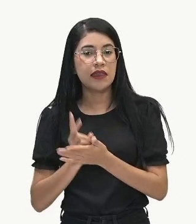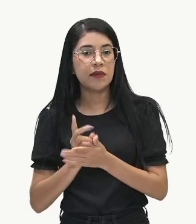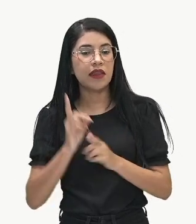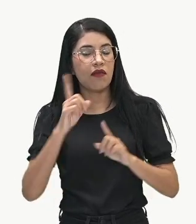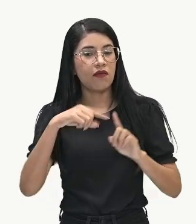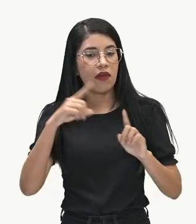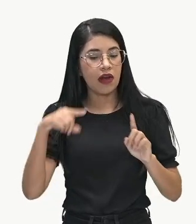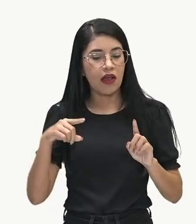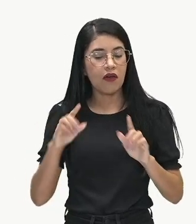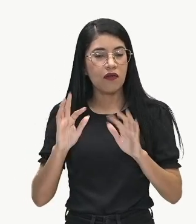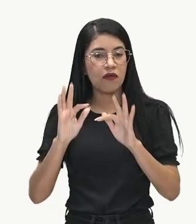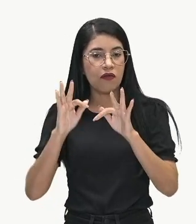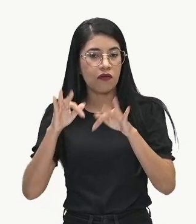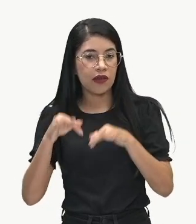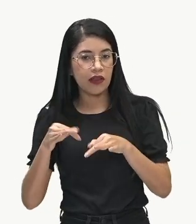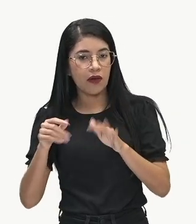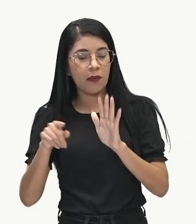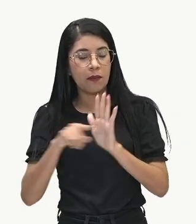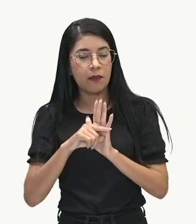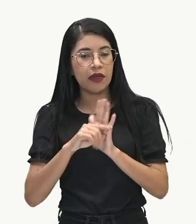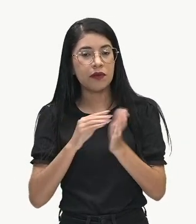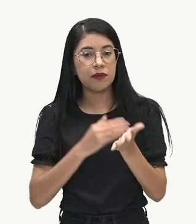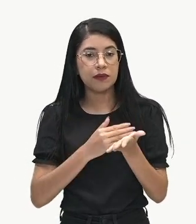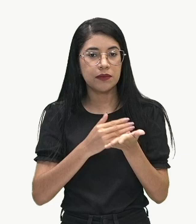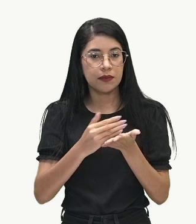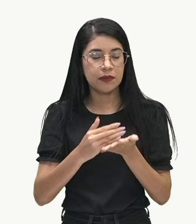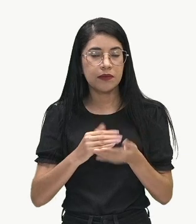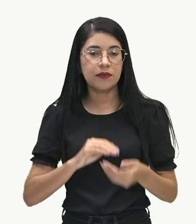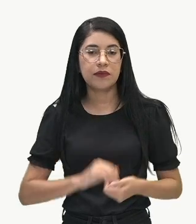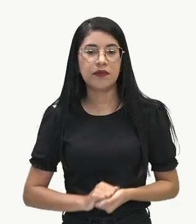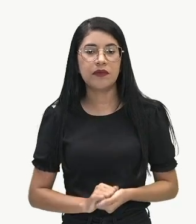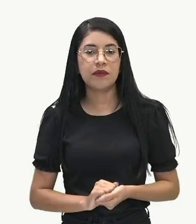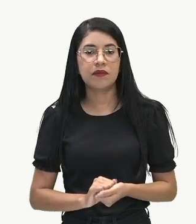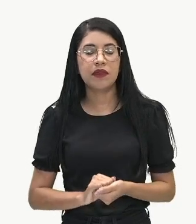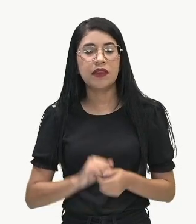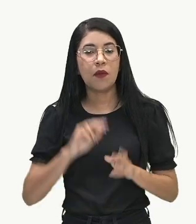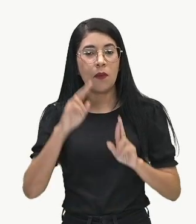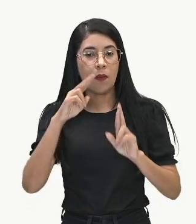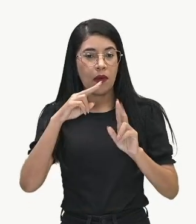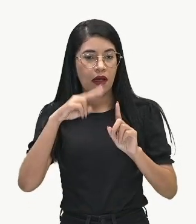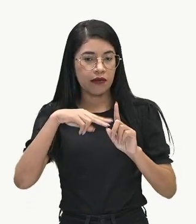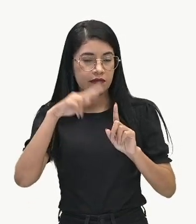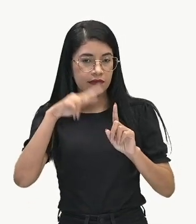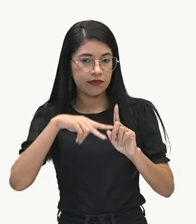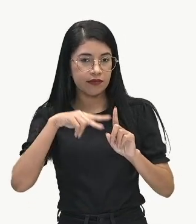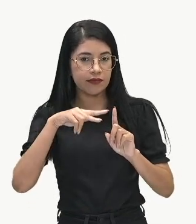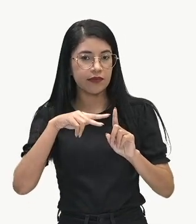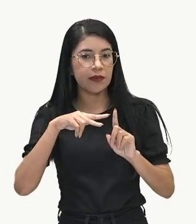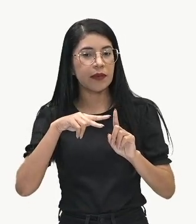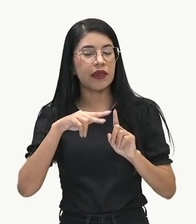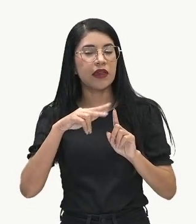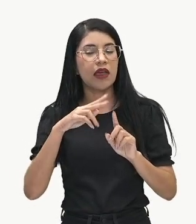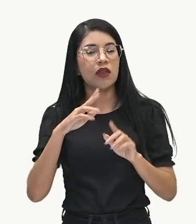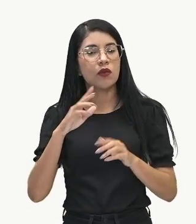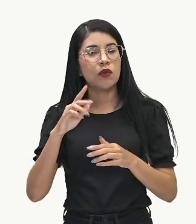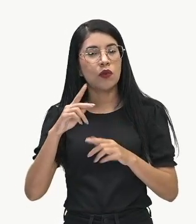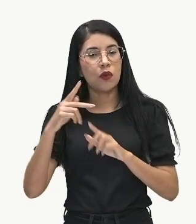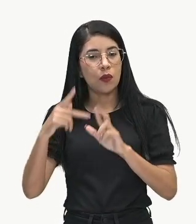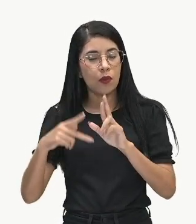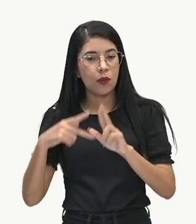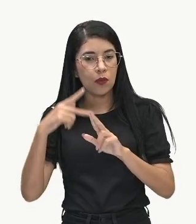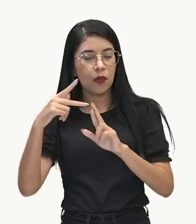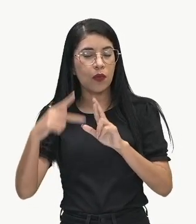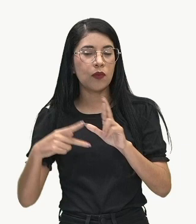final menos o início. Então, aqui a gente tem a entalpia dos produtos menos a entalpia